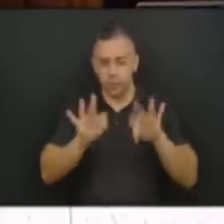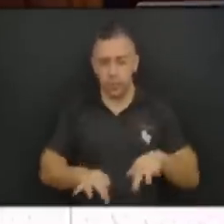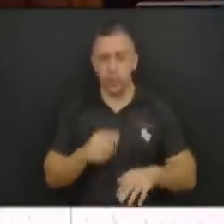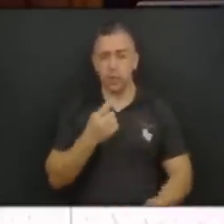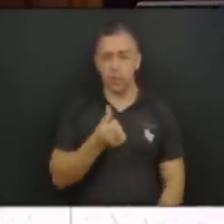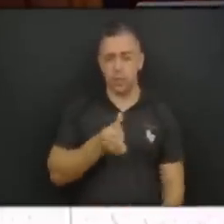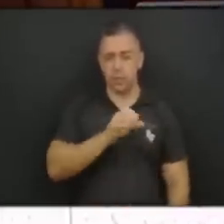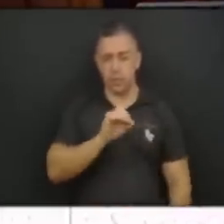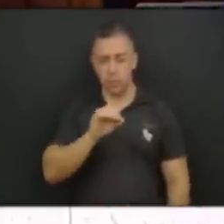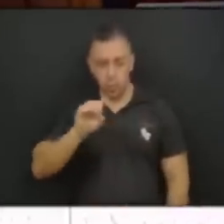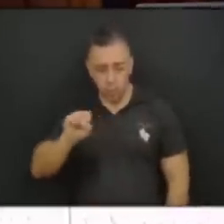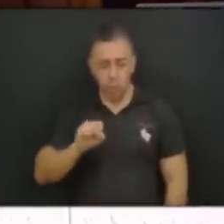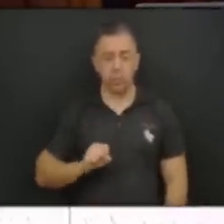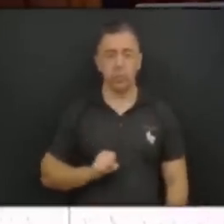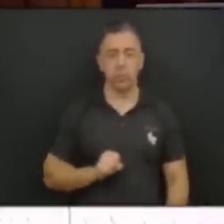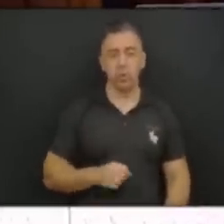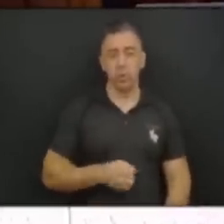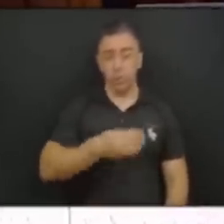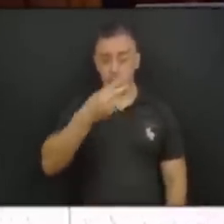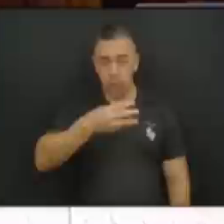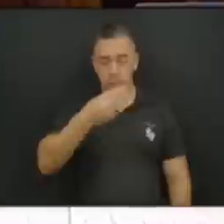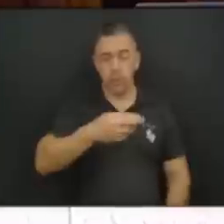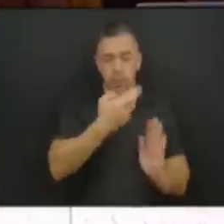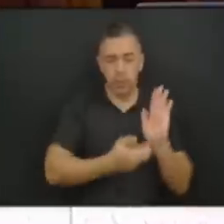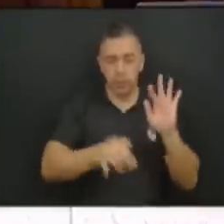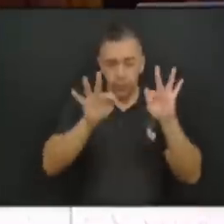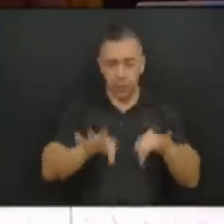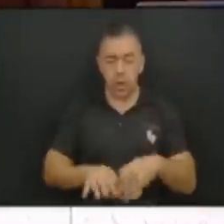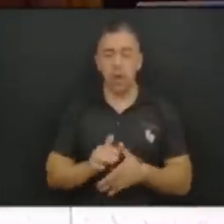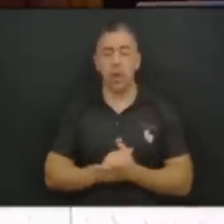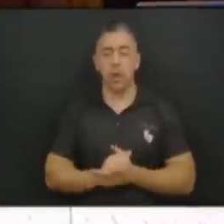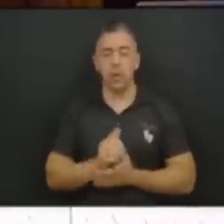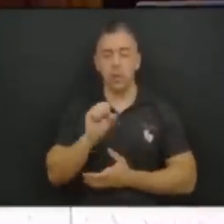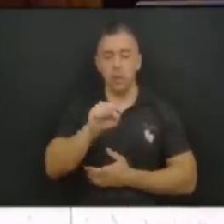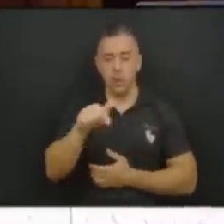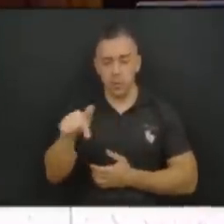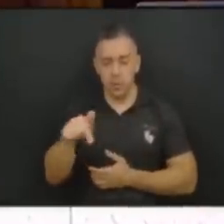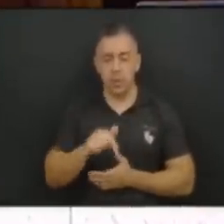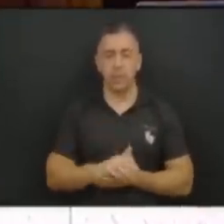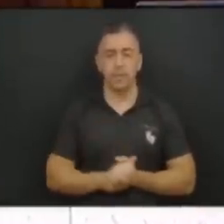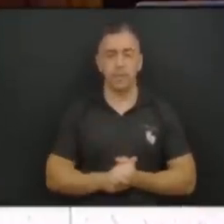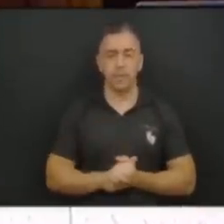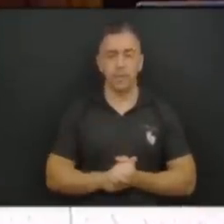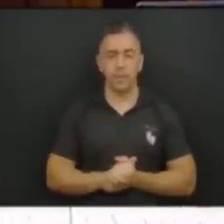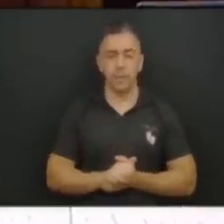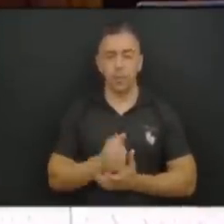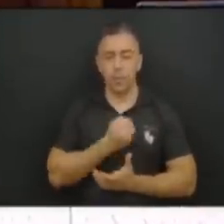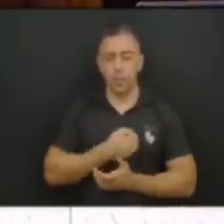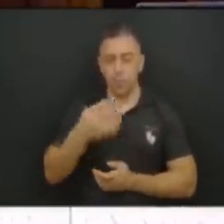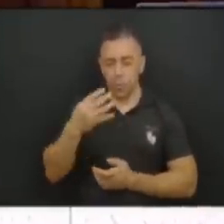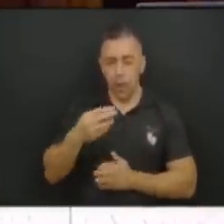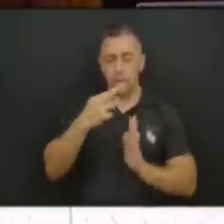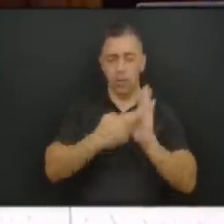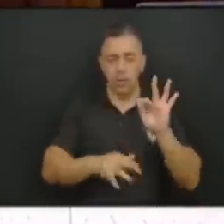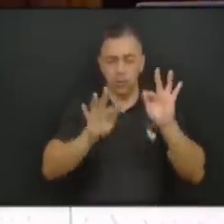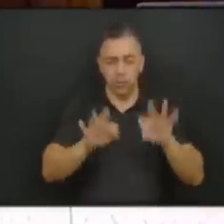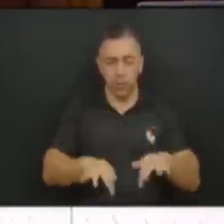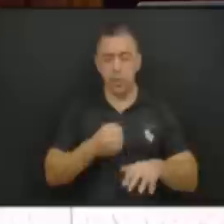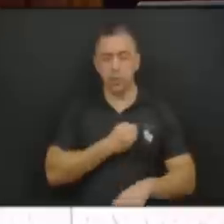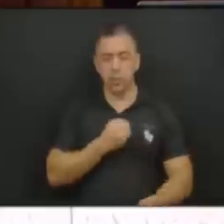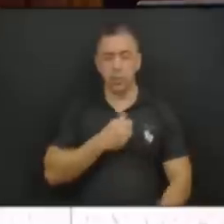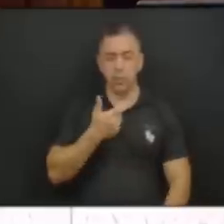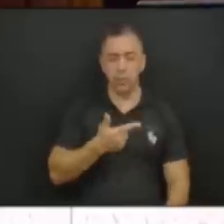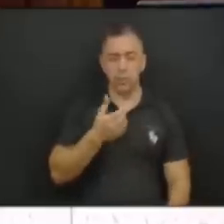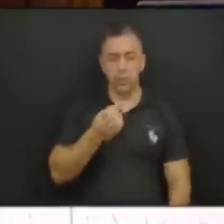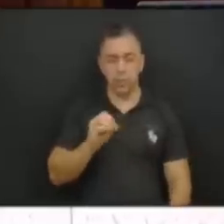de lei 608 e teu número 3 redação final do projeto de lei 87 e tu número 4 redação final do projeto